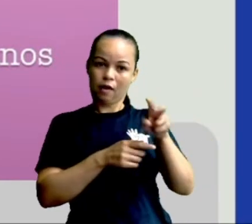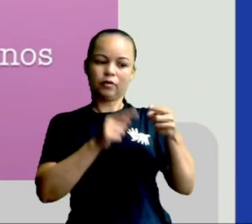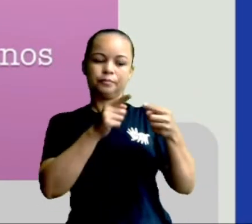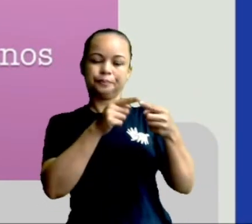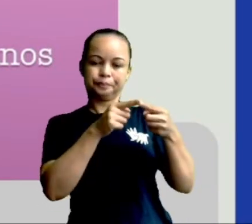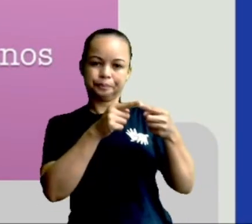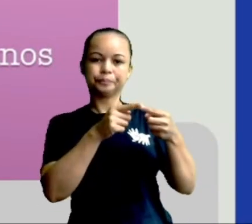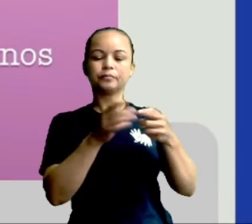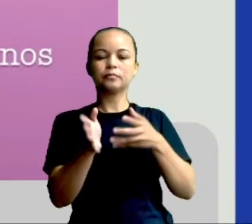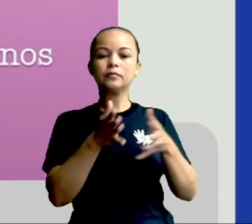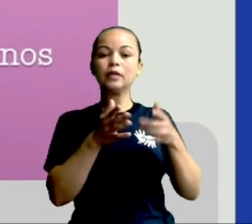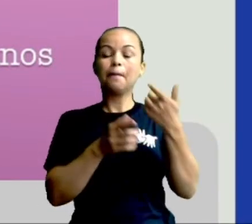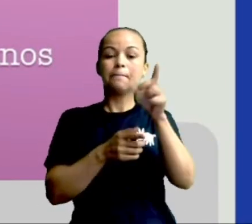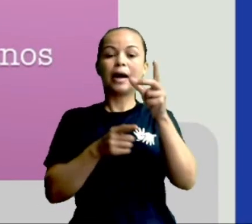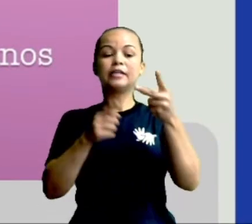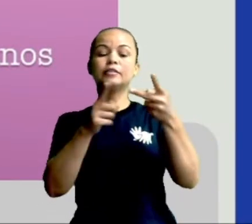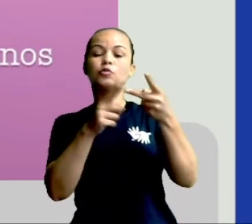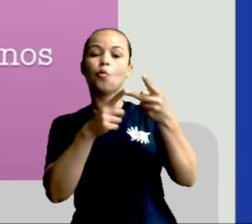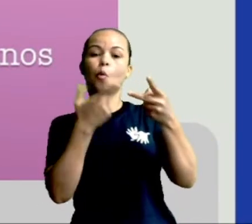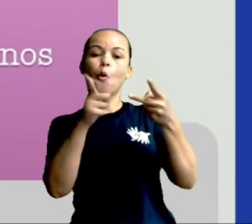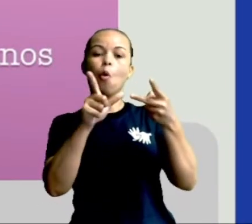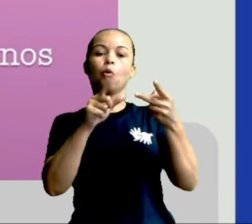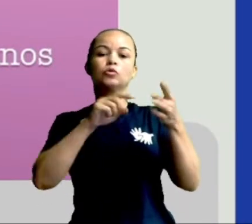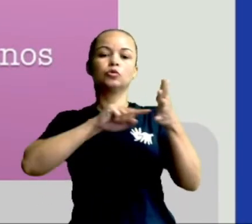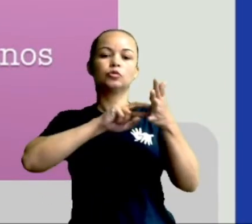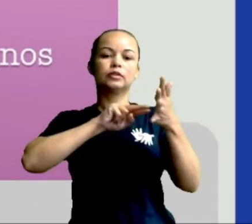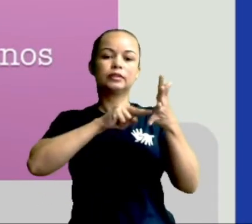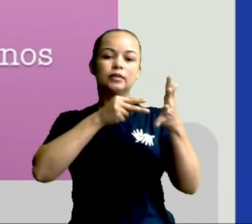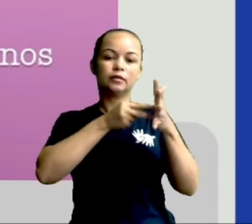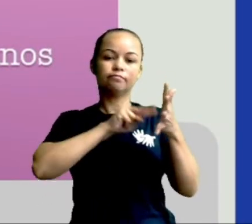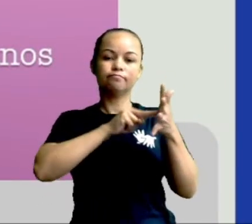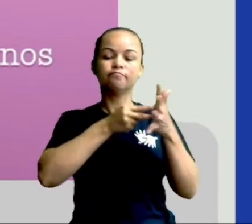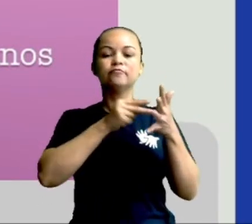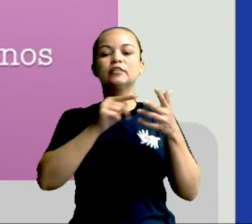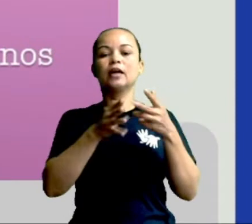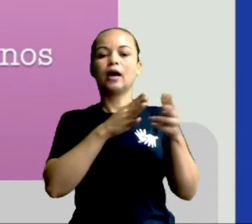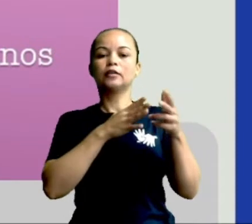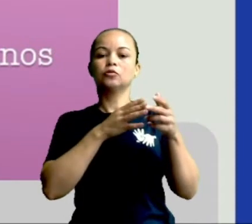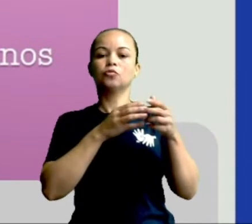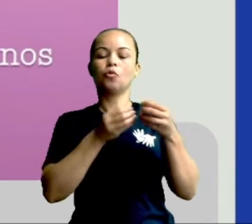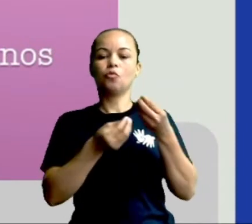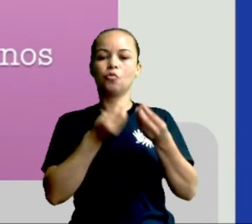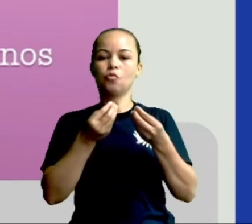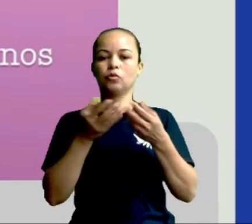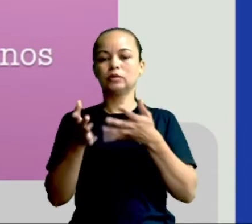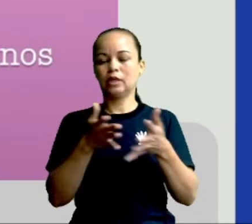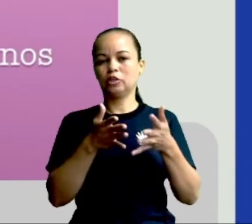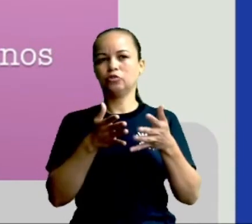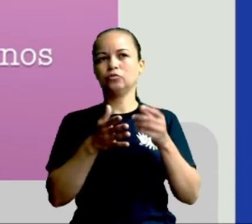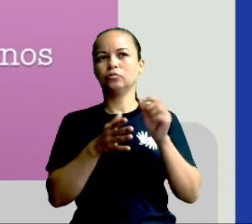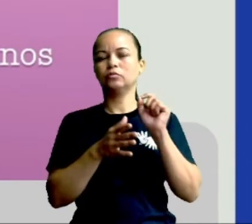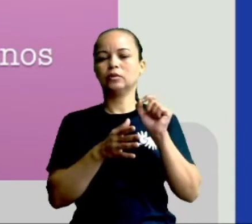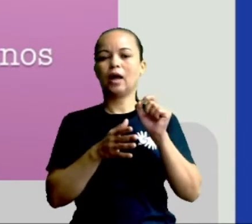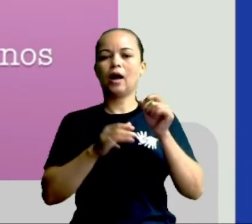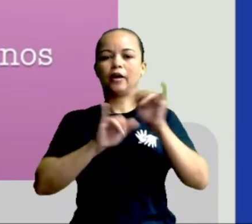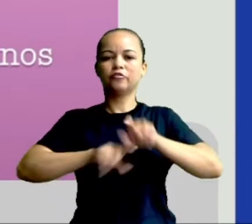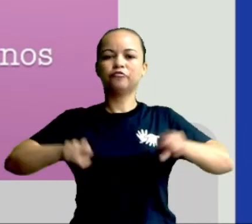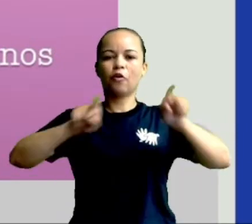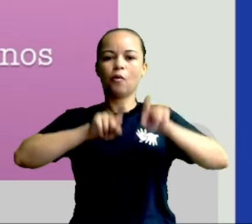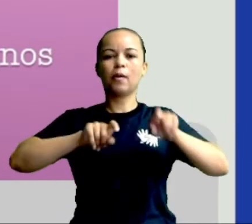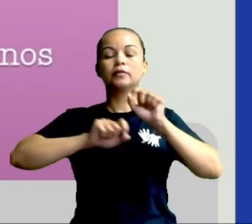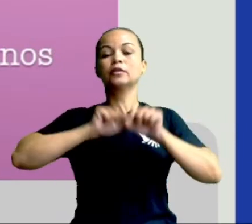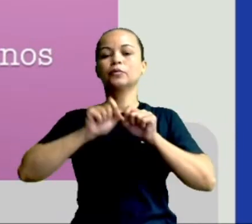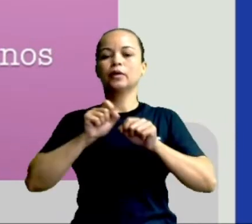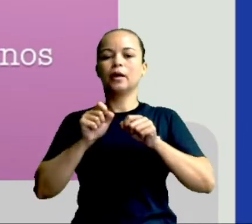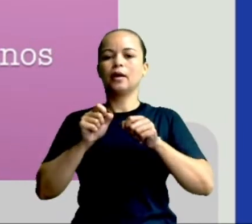essa palavra ela também tem um outro significado que é relacionado com o contexto da informática. Programa que, independente